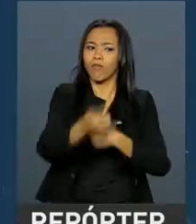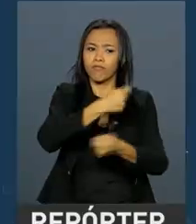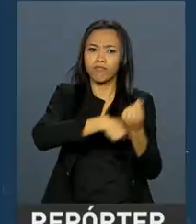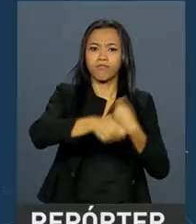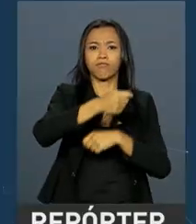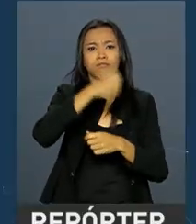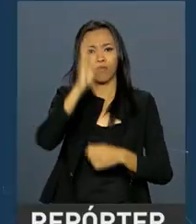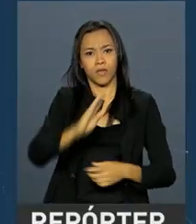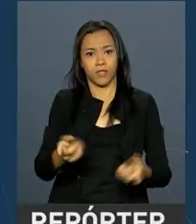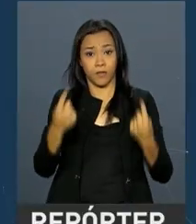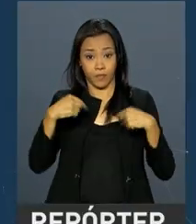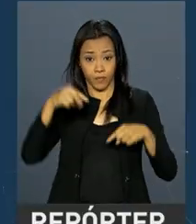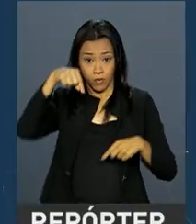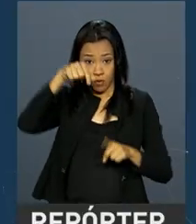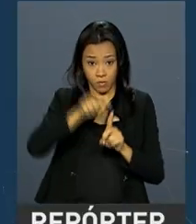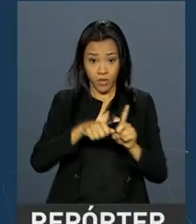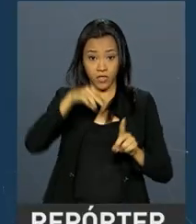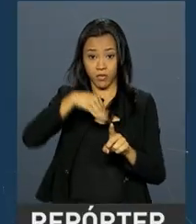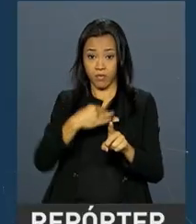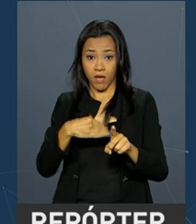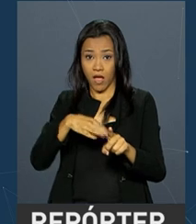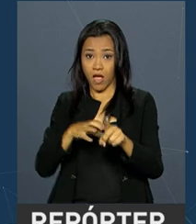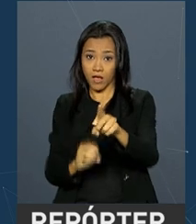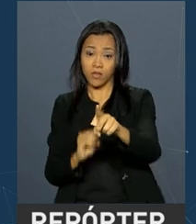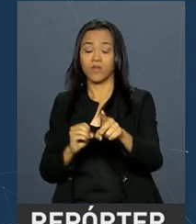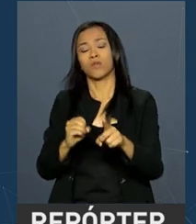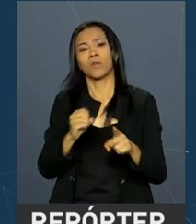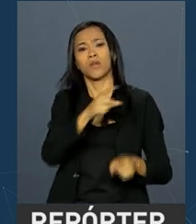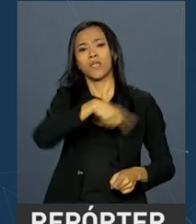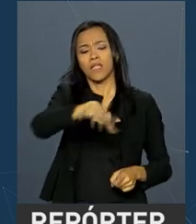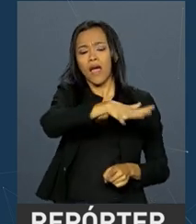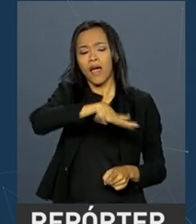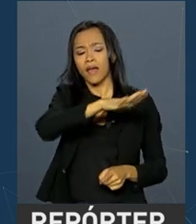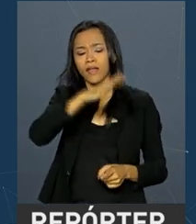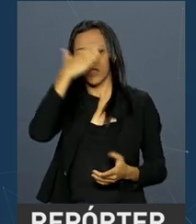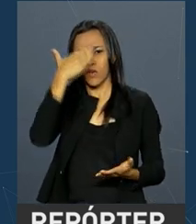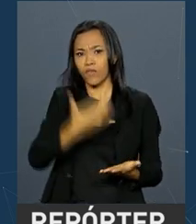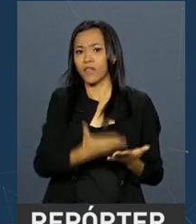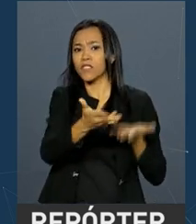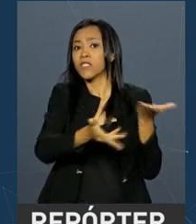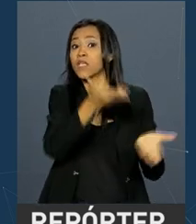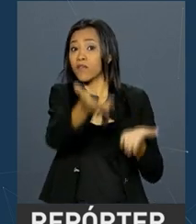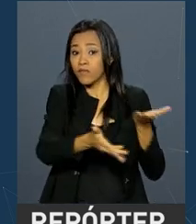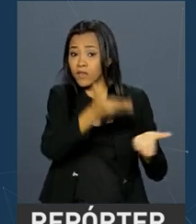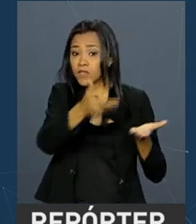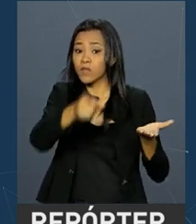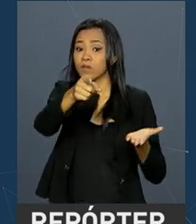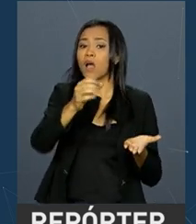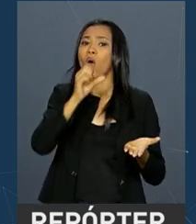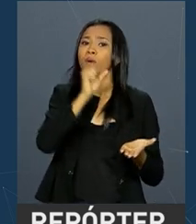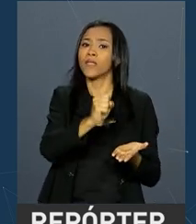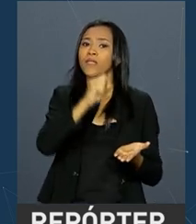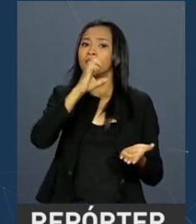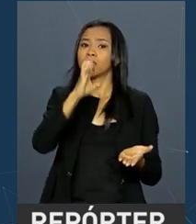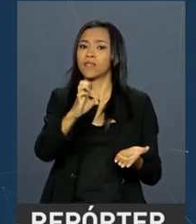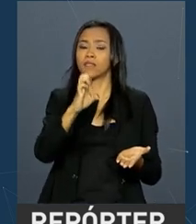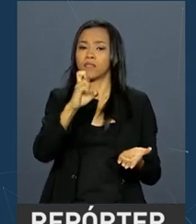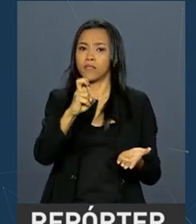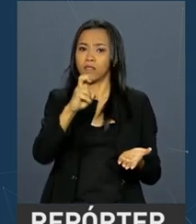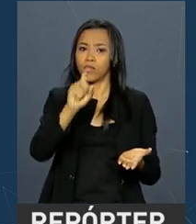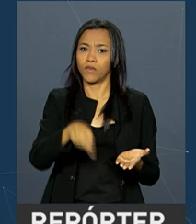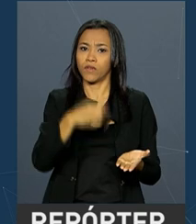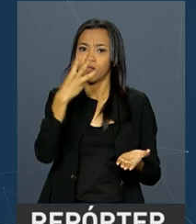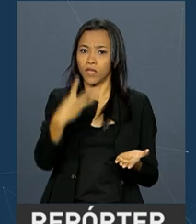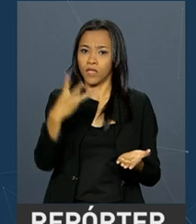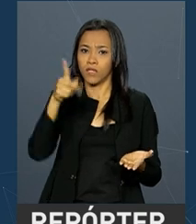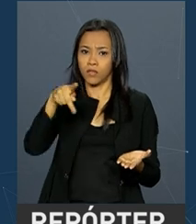brasileira. Em março deste ano, o índice de confiança do setor de serviços chegou a 85,3 pontos,